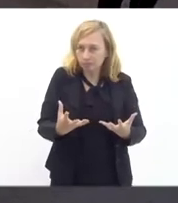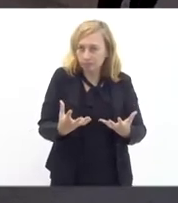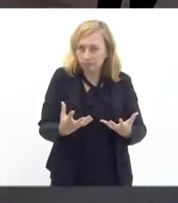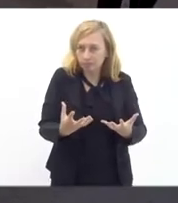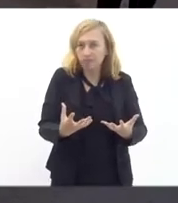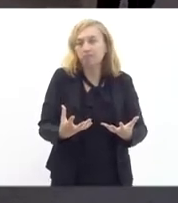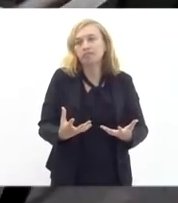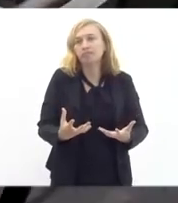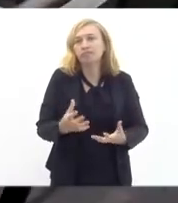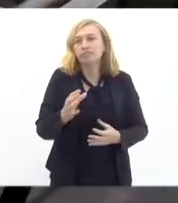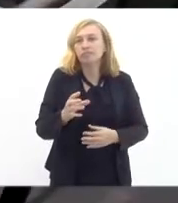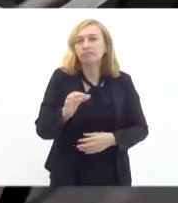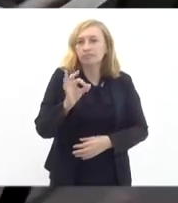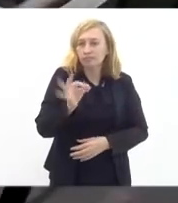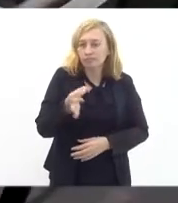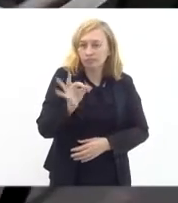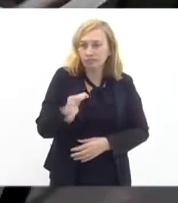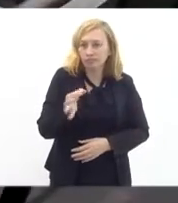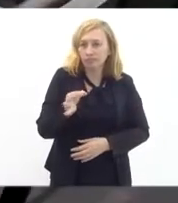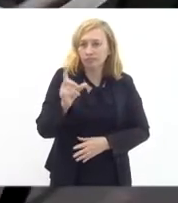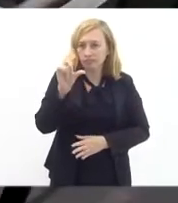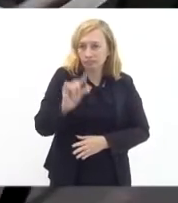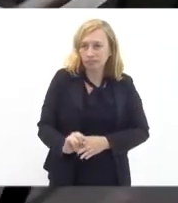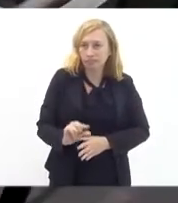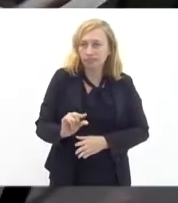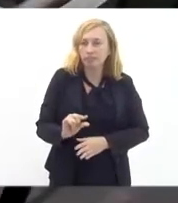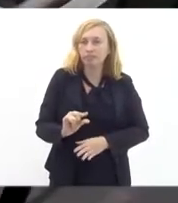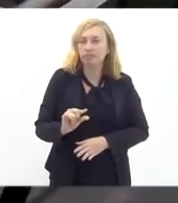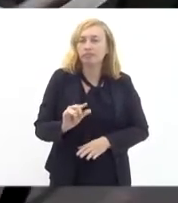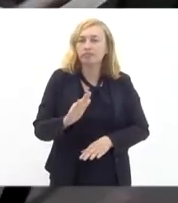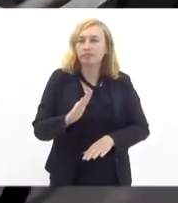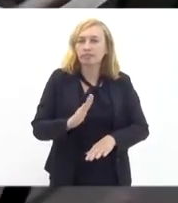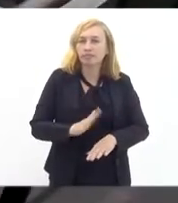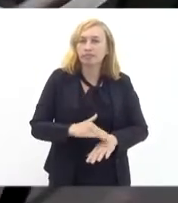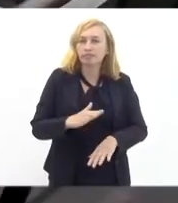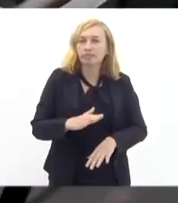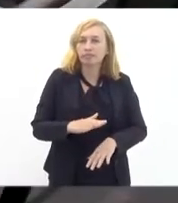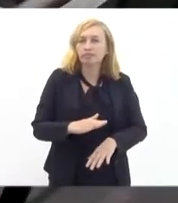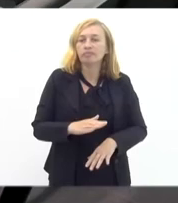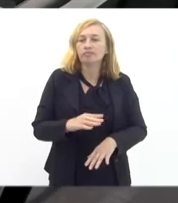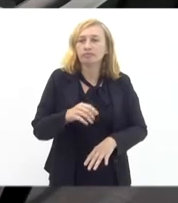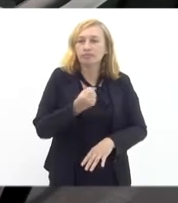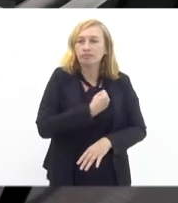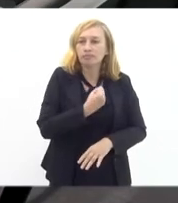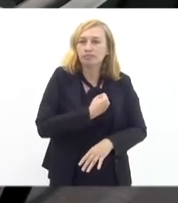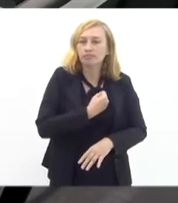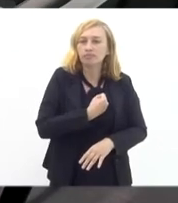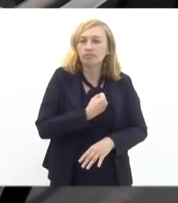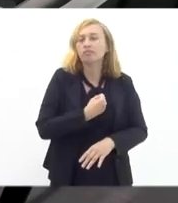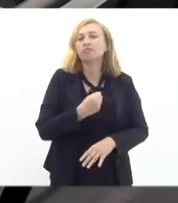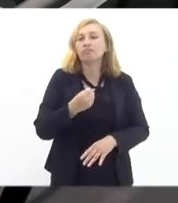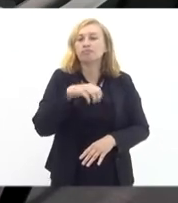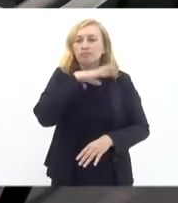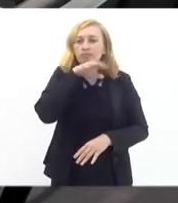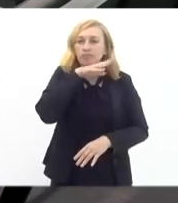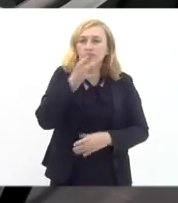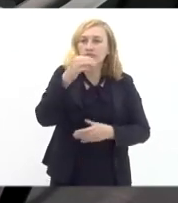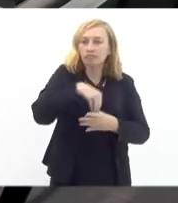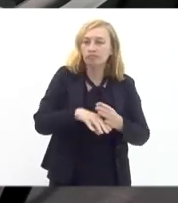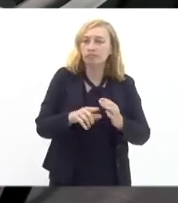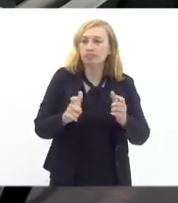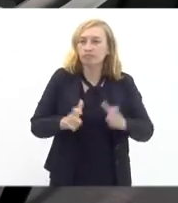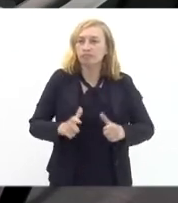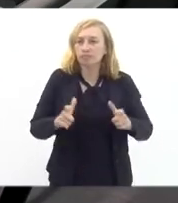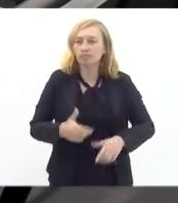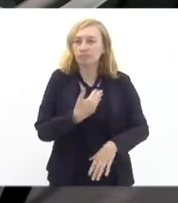disponibilizasse-os, eu juro para ti... ia diminuir muito o número dos animais em órgãos públicos. Quantos tem ali? Na SUIPA tem